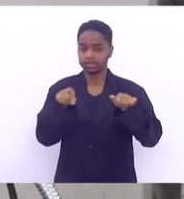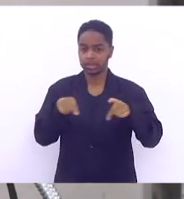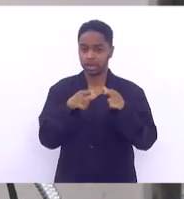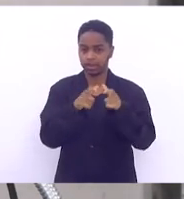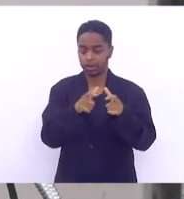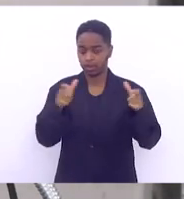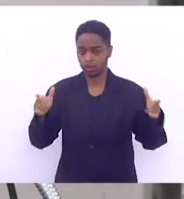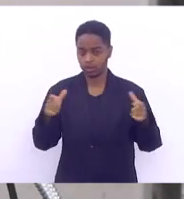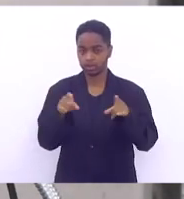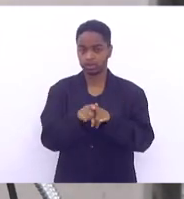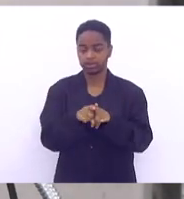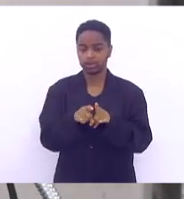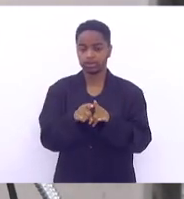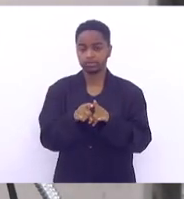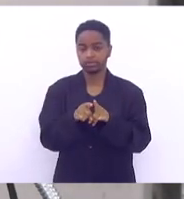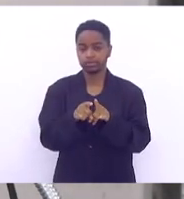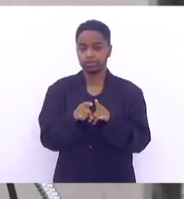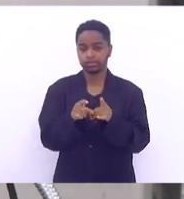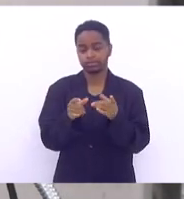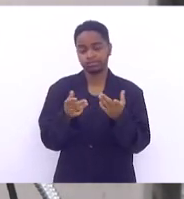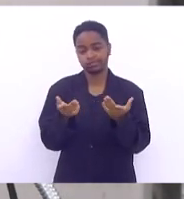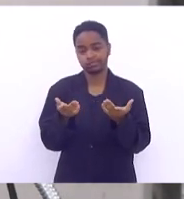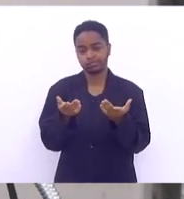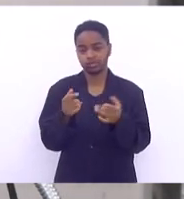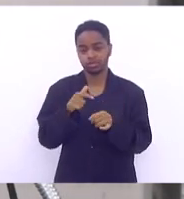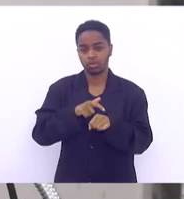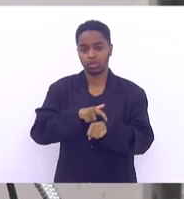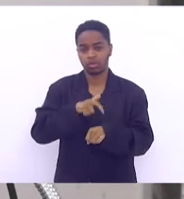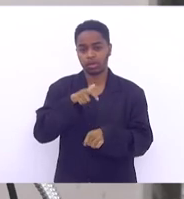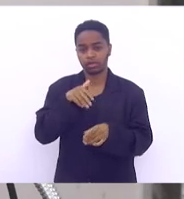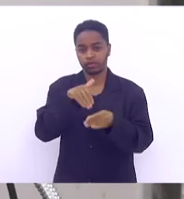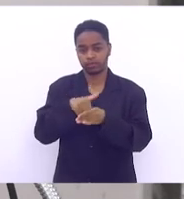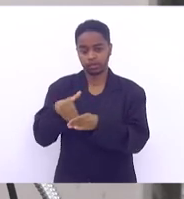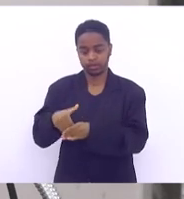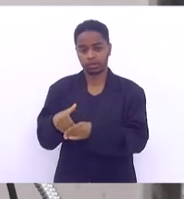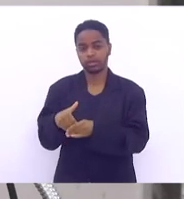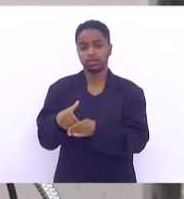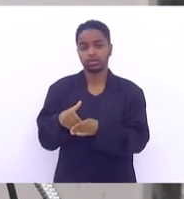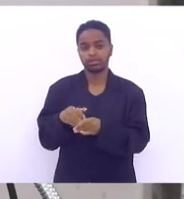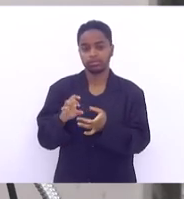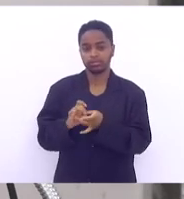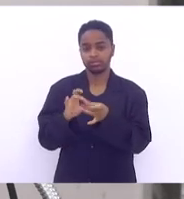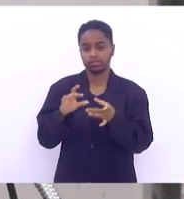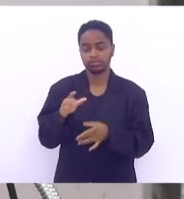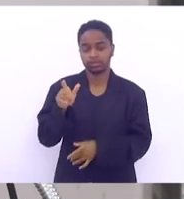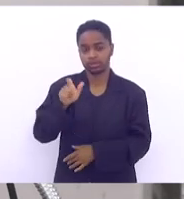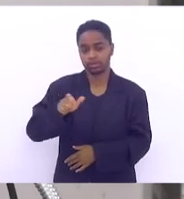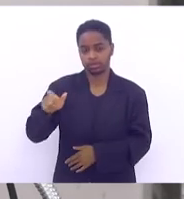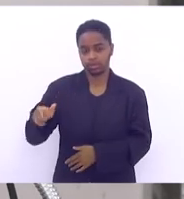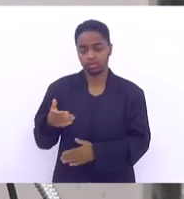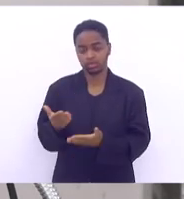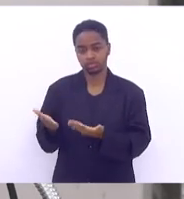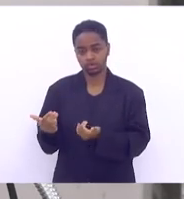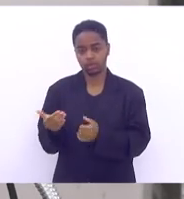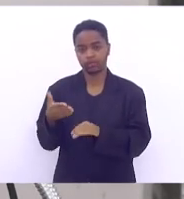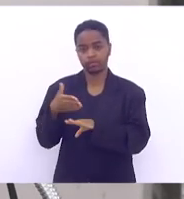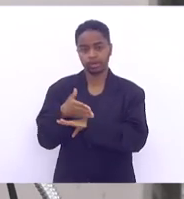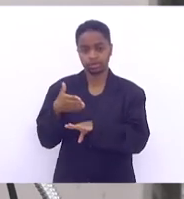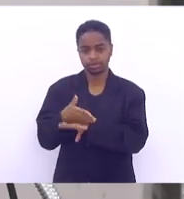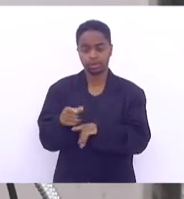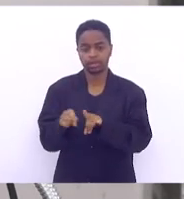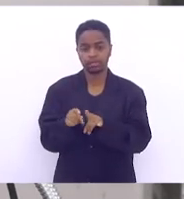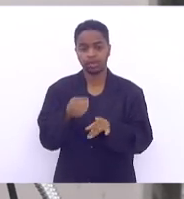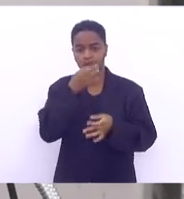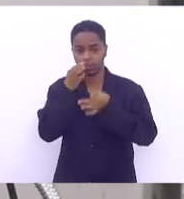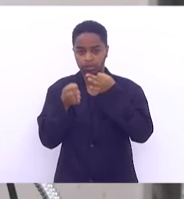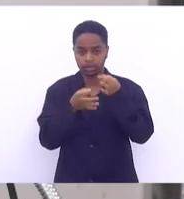de modo a simular, em algum momento aqui das votações, a participação de alguns dos parlamentares juvenis, para darem